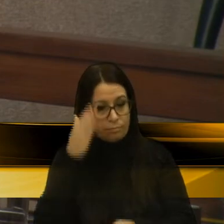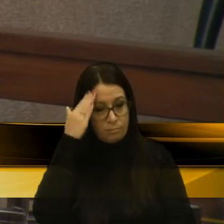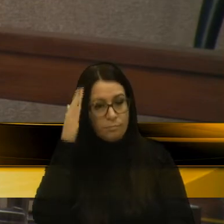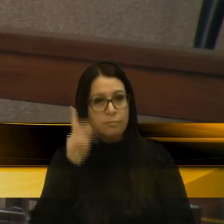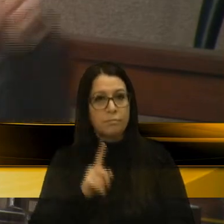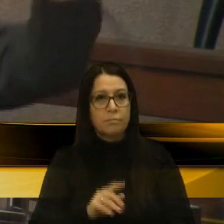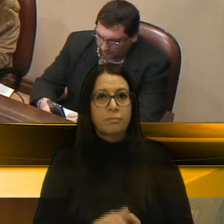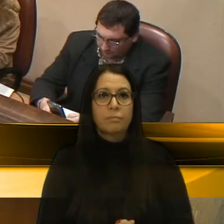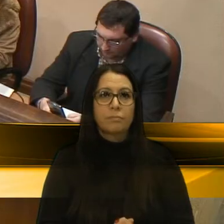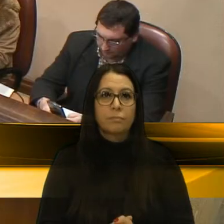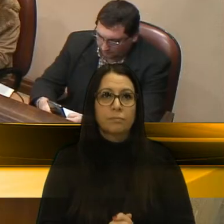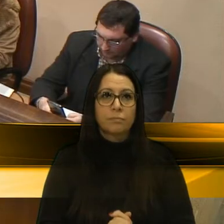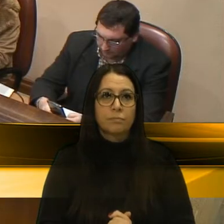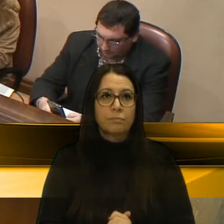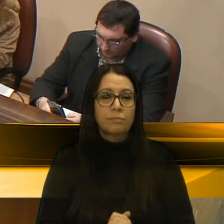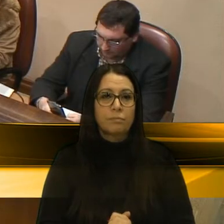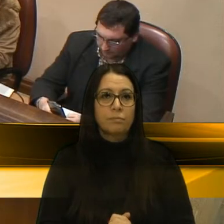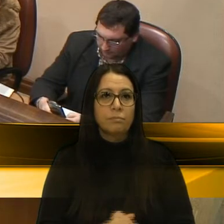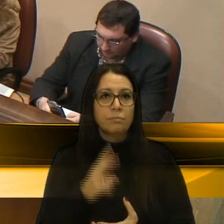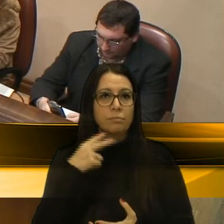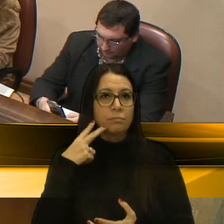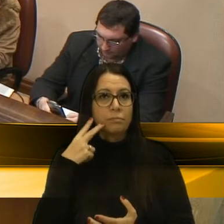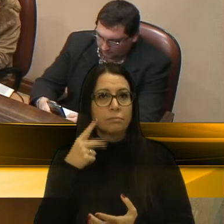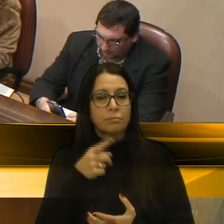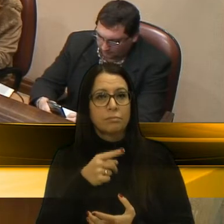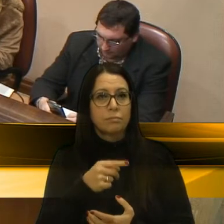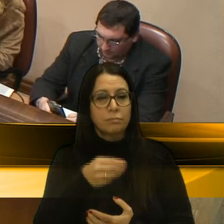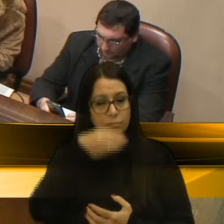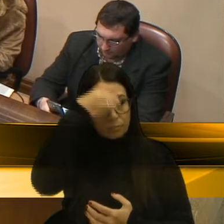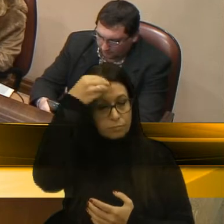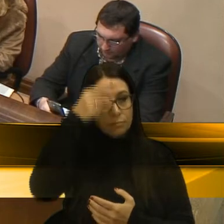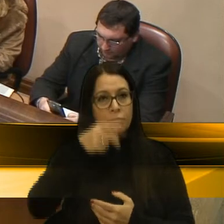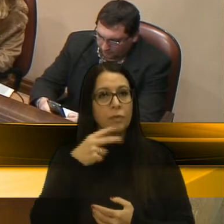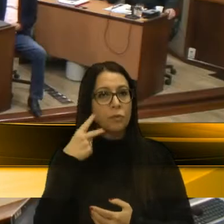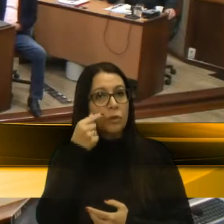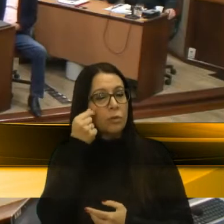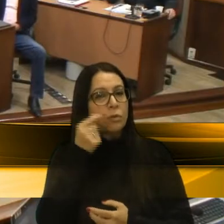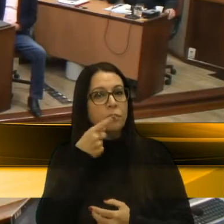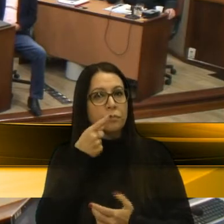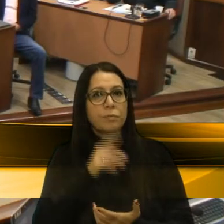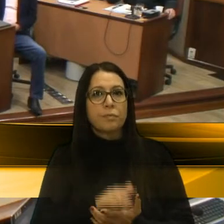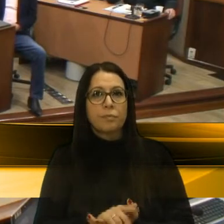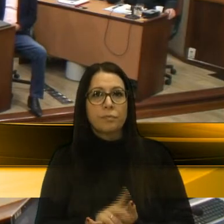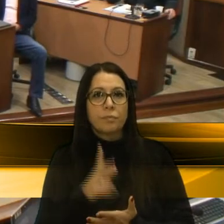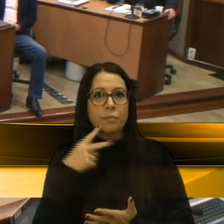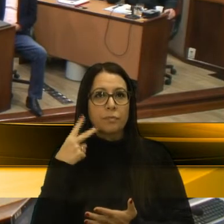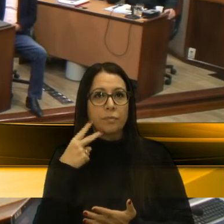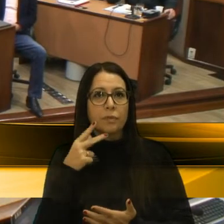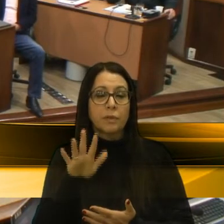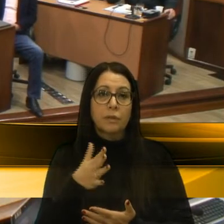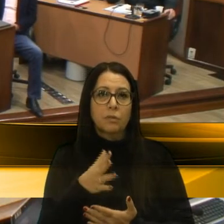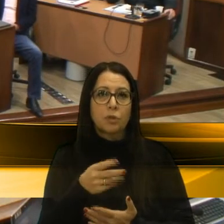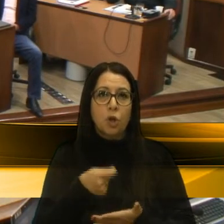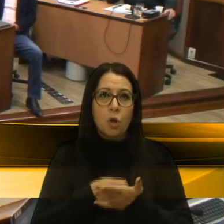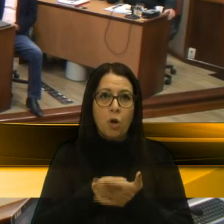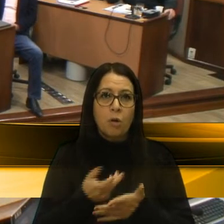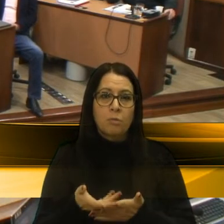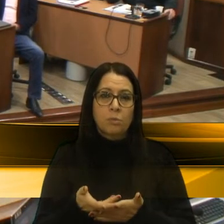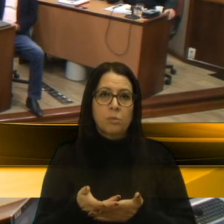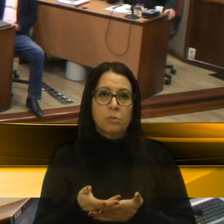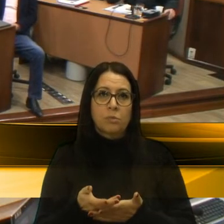mudar uma empresa, para desocupar aquele local, e fala no máximo em 10 dias. Então, isso é sintomático de pessoas que